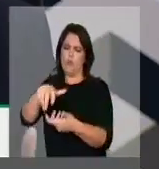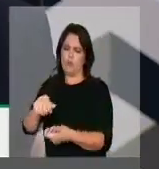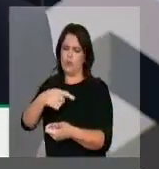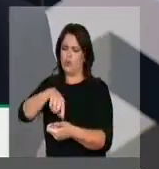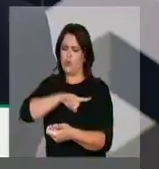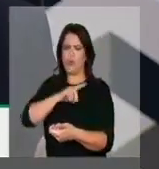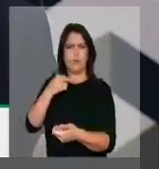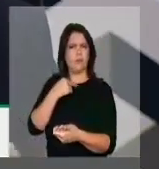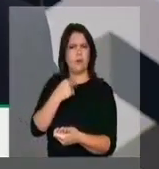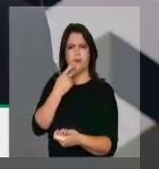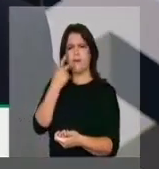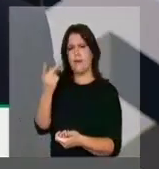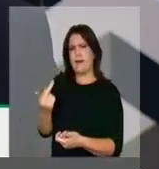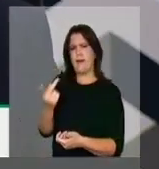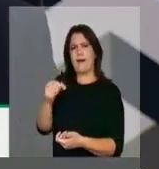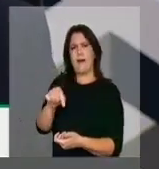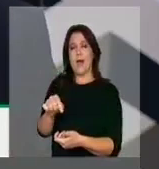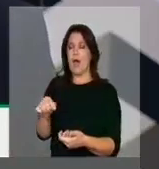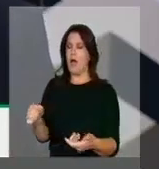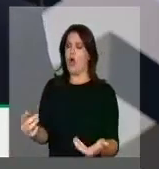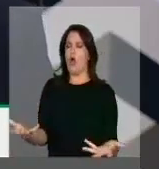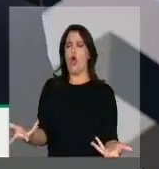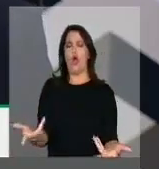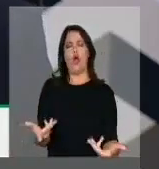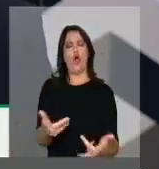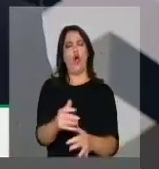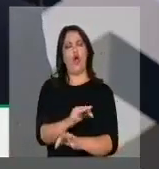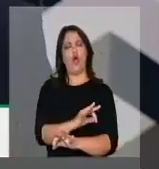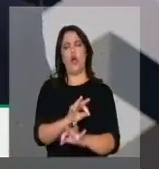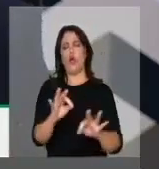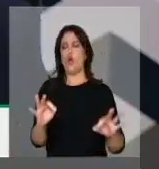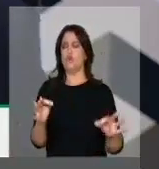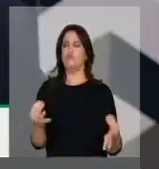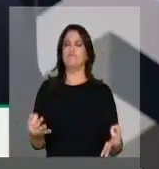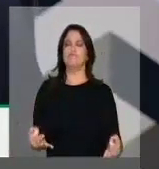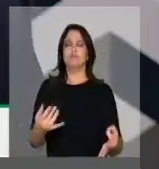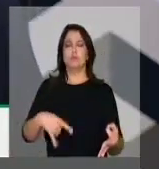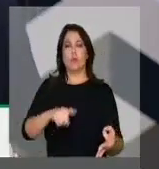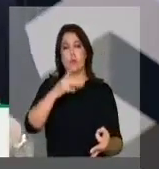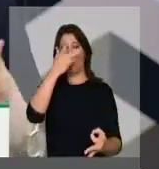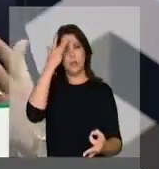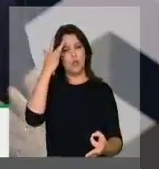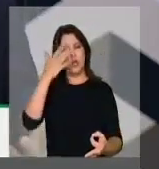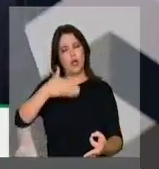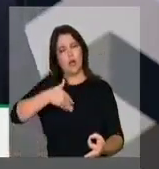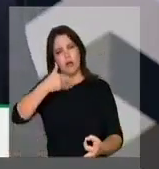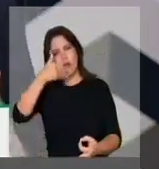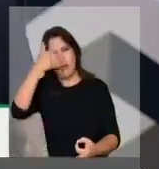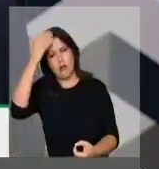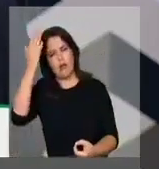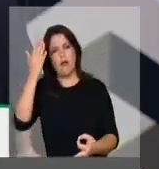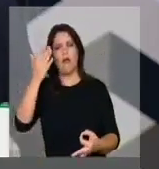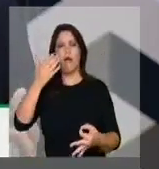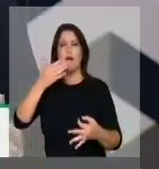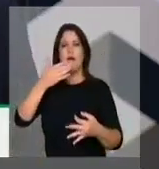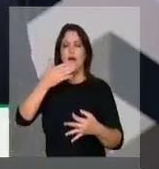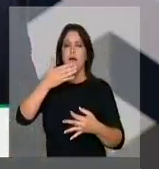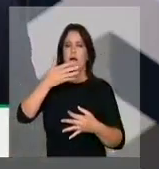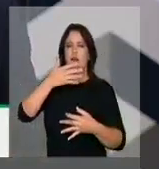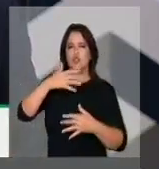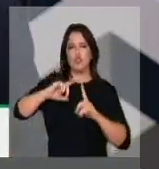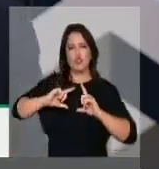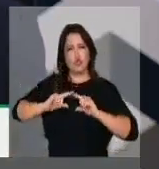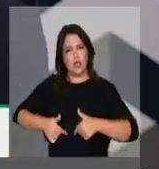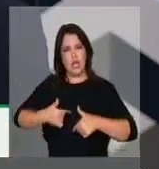mundo nós não podemos ter a pretensão de encontrar paraíso, mas enquanto judeus, árabes e cristãos